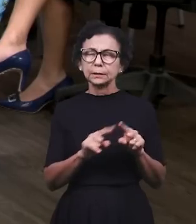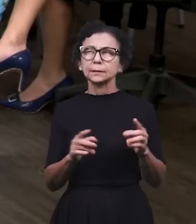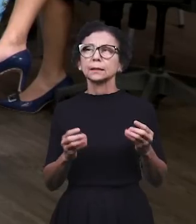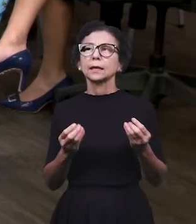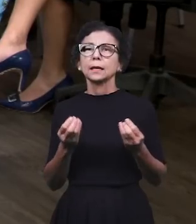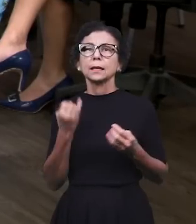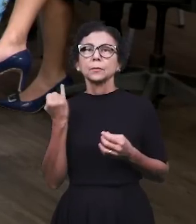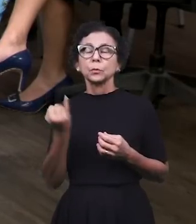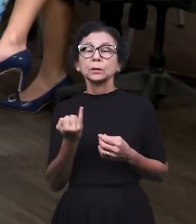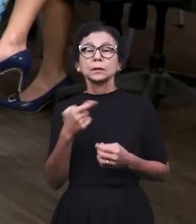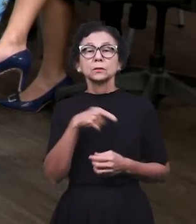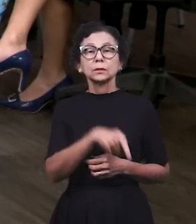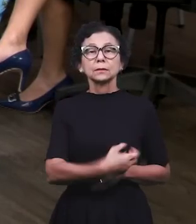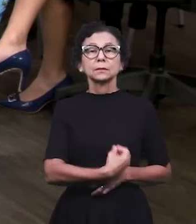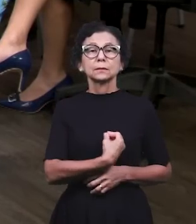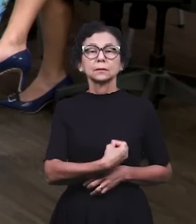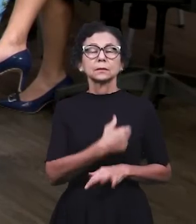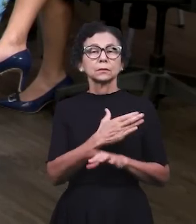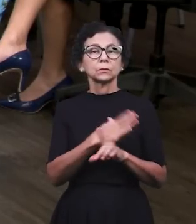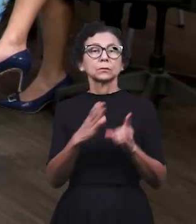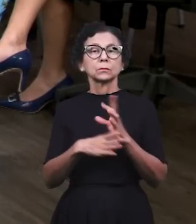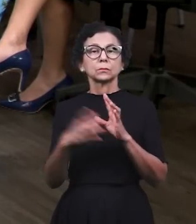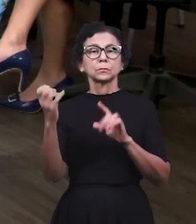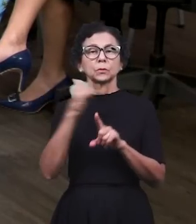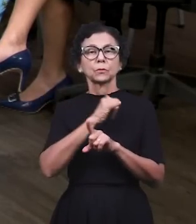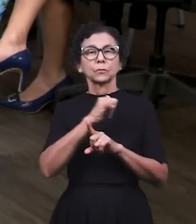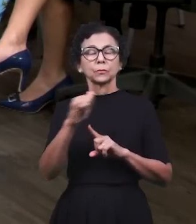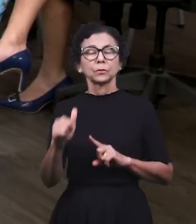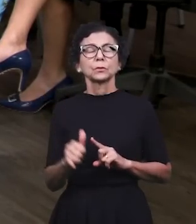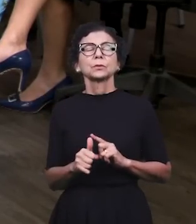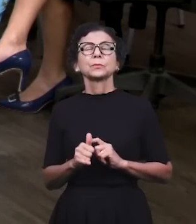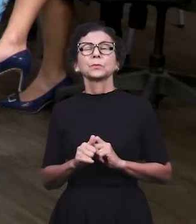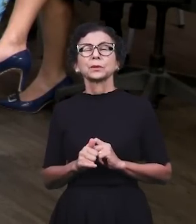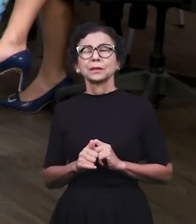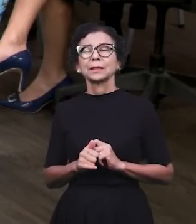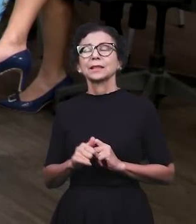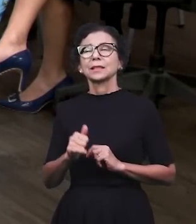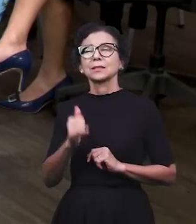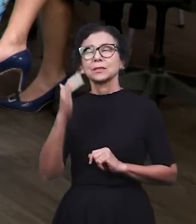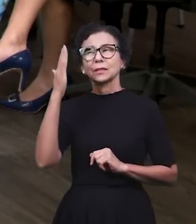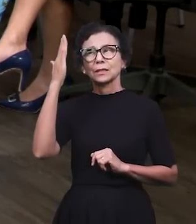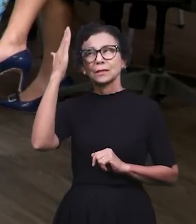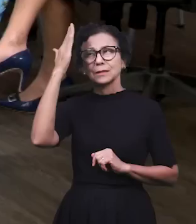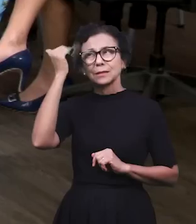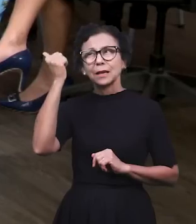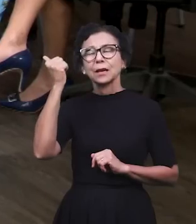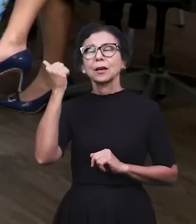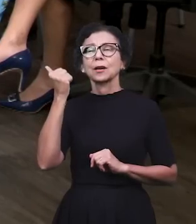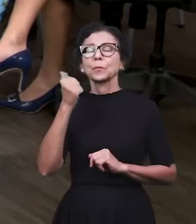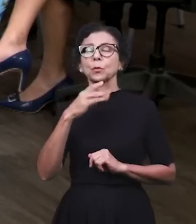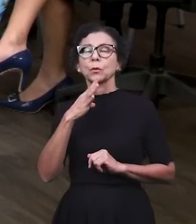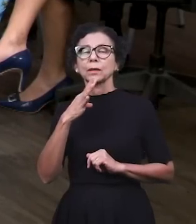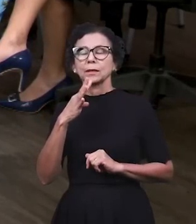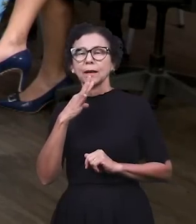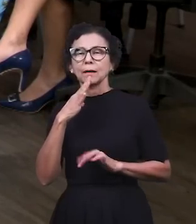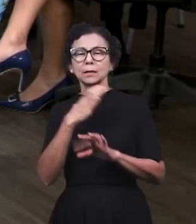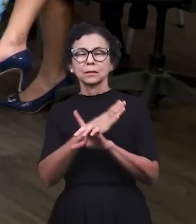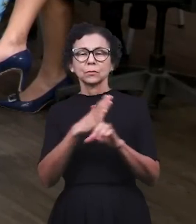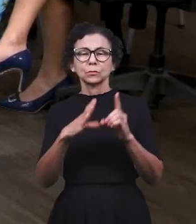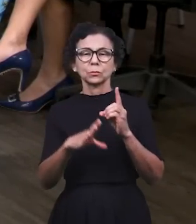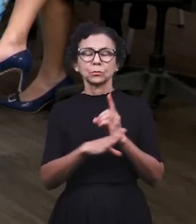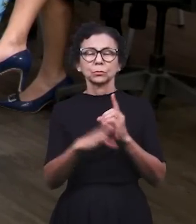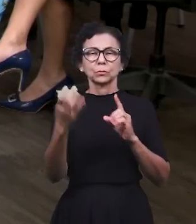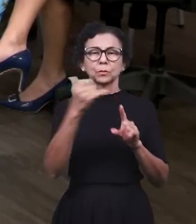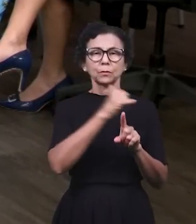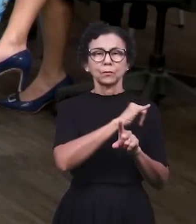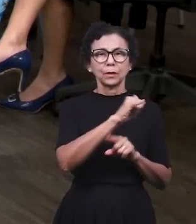tem a sensibilidade dele durante todo, ele já sabe como é que foi o culto profético, ele sabe como é que é a linha